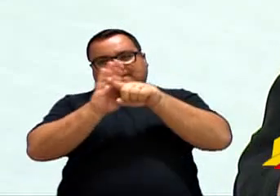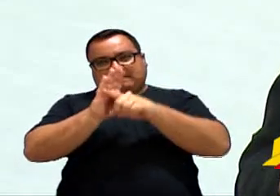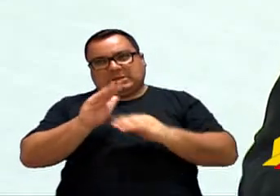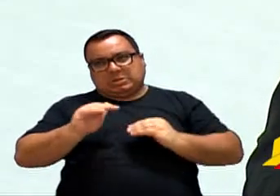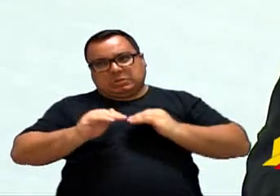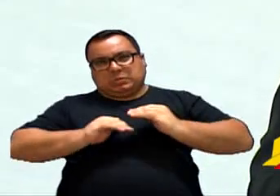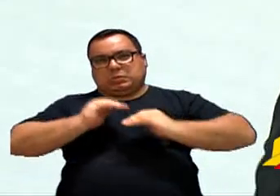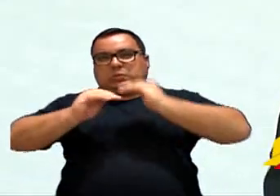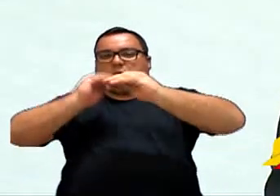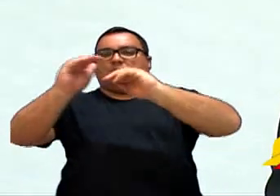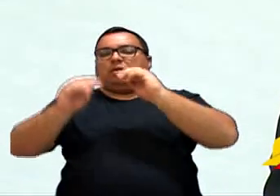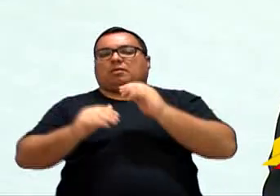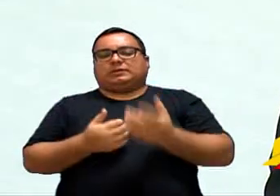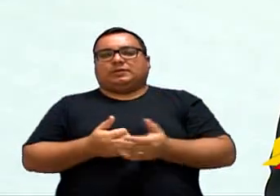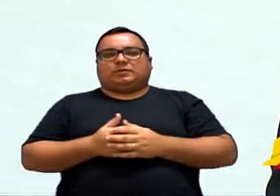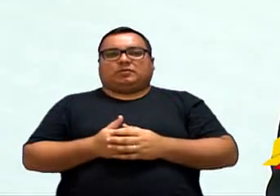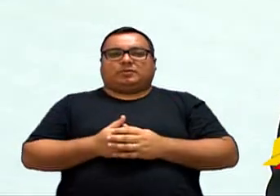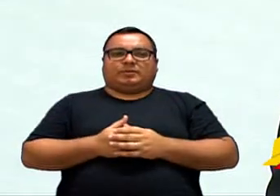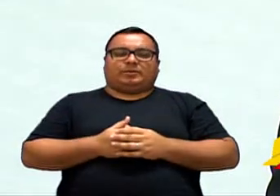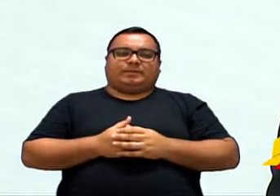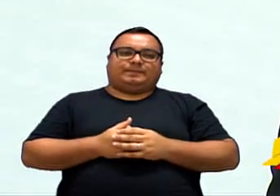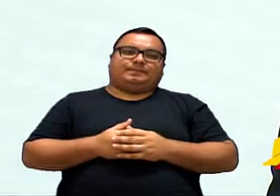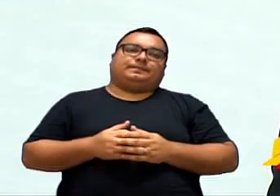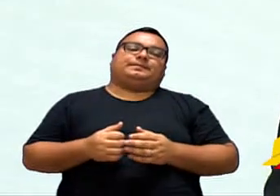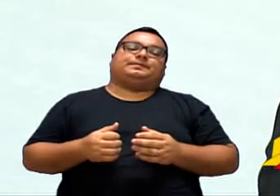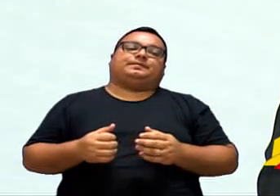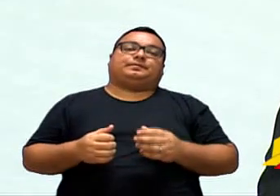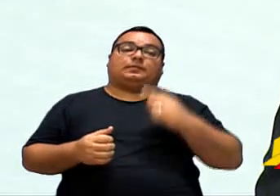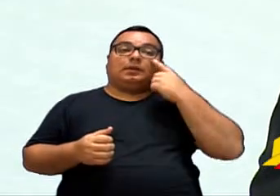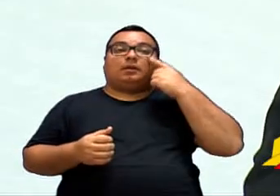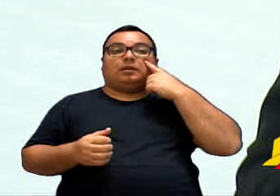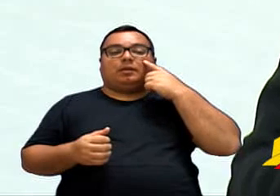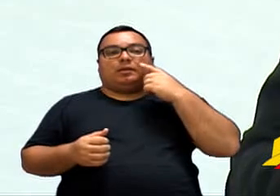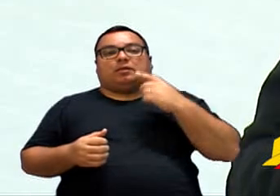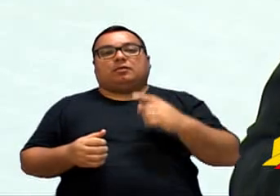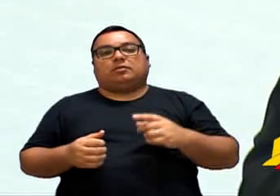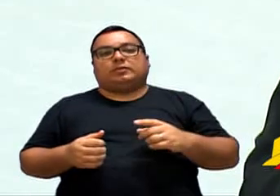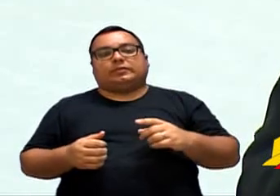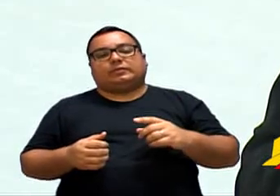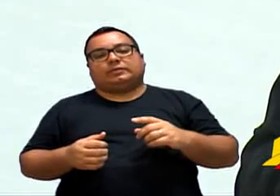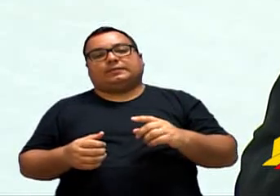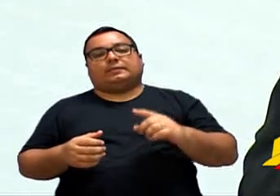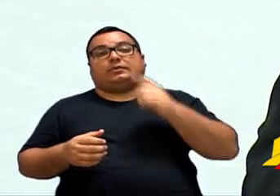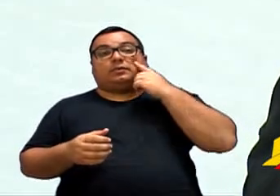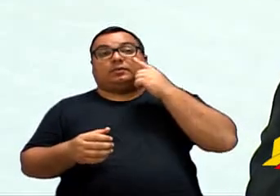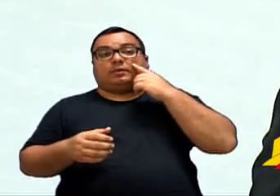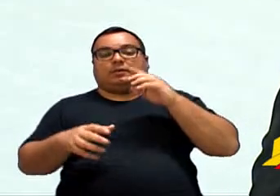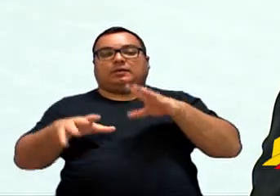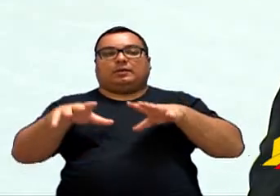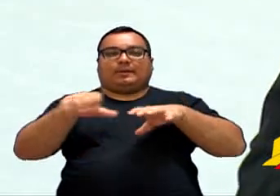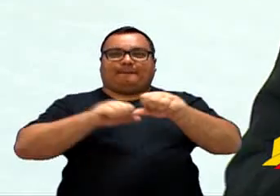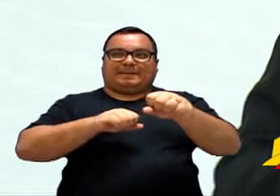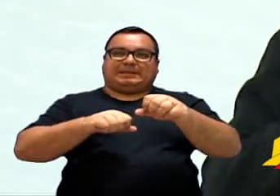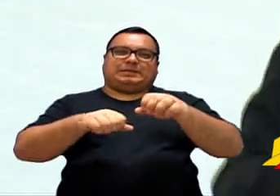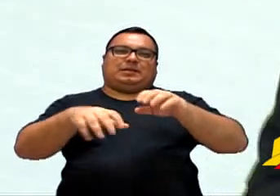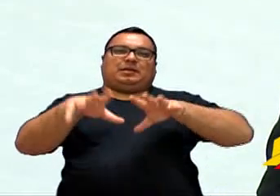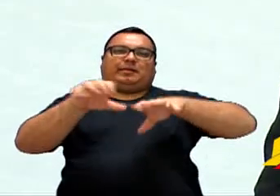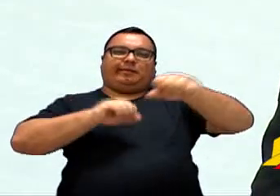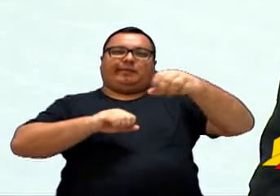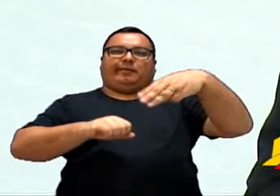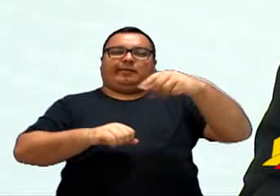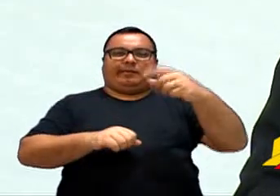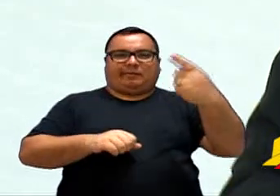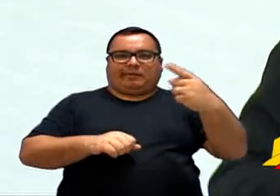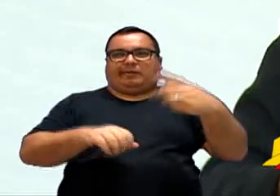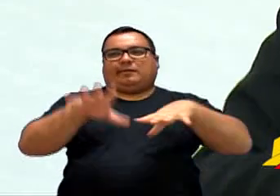porque tem agregado ao salário, se o profissional ele tem mestrado, se ele tem doutorado, então ele